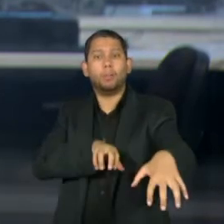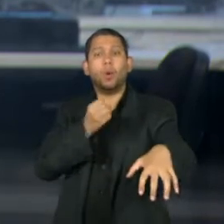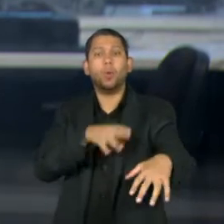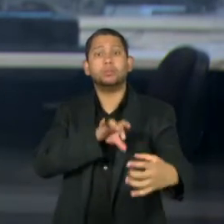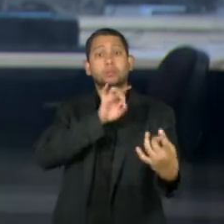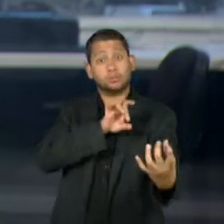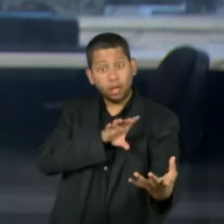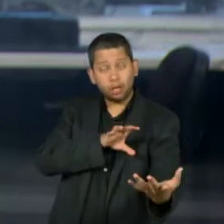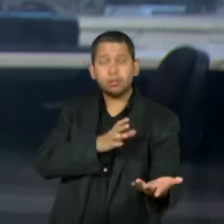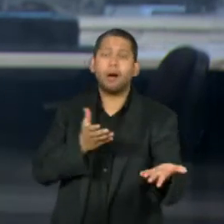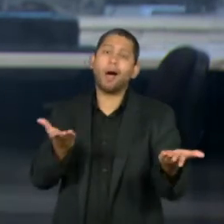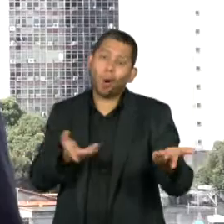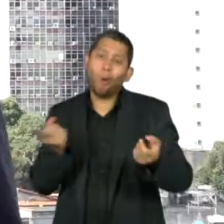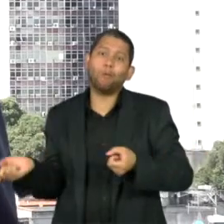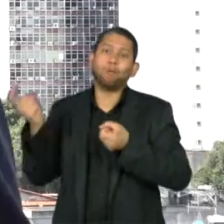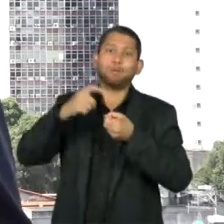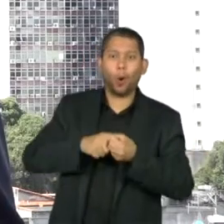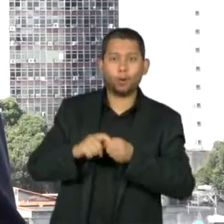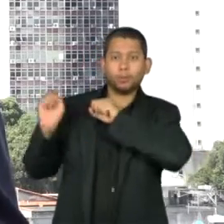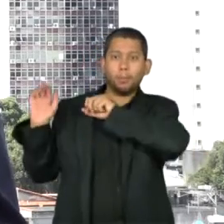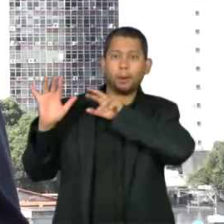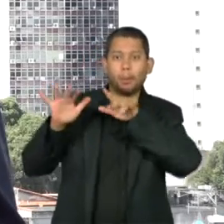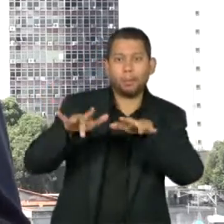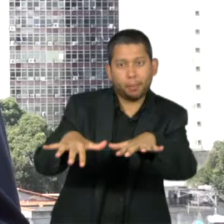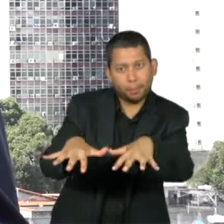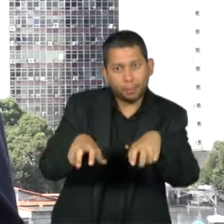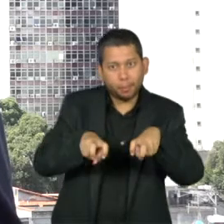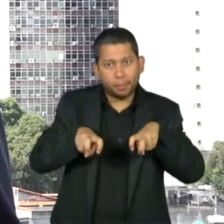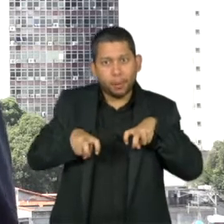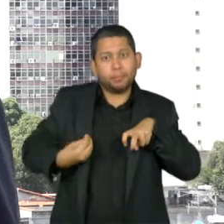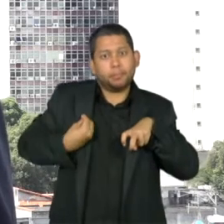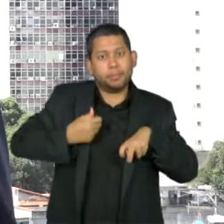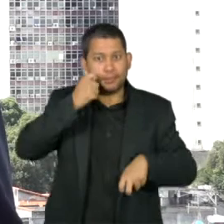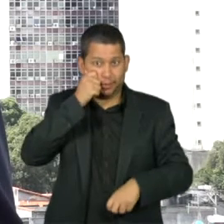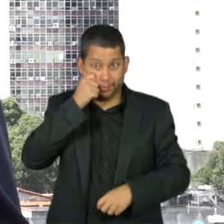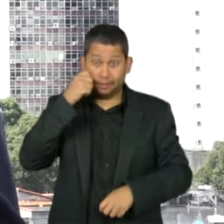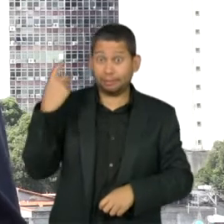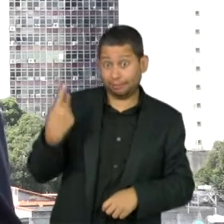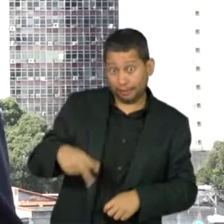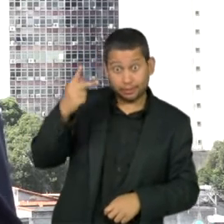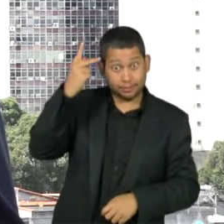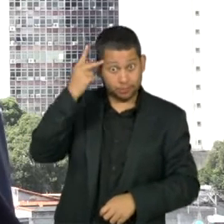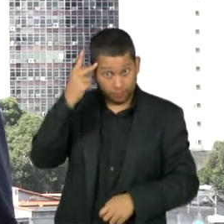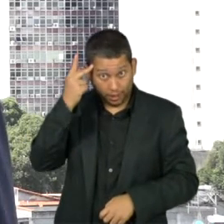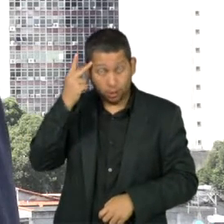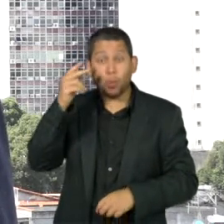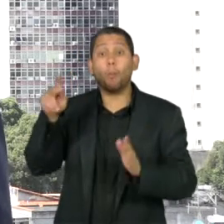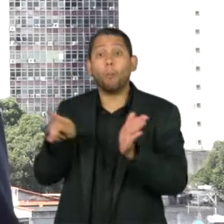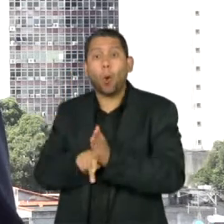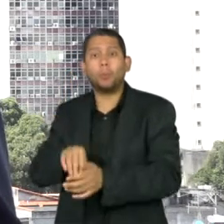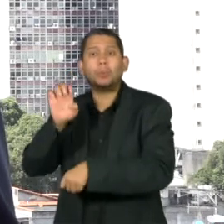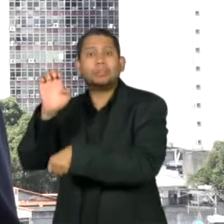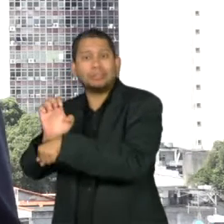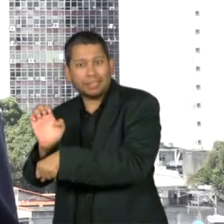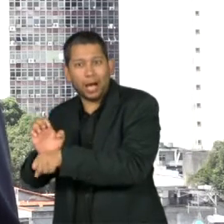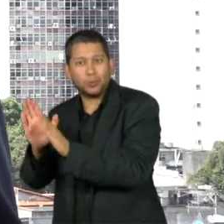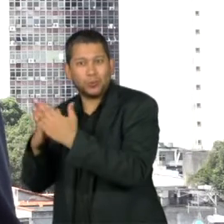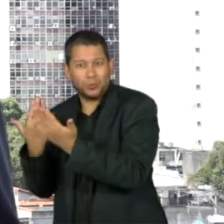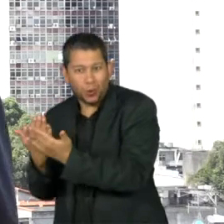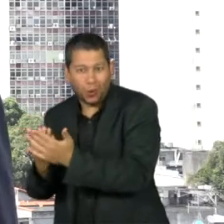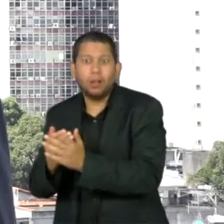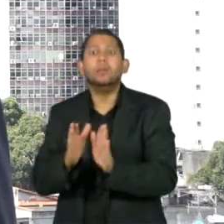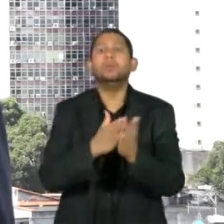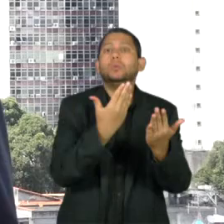redes estadual e municipal. Somente na capital, mais de 800 mil estudantes das redes estadual e municipal devem retornar